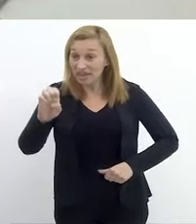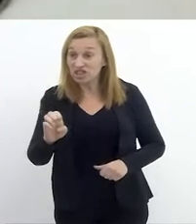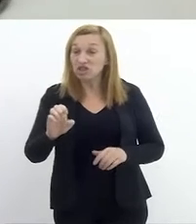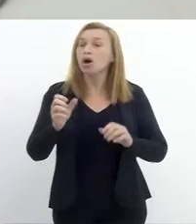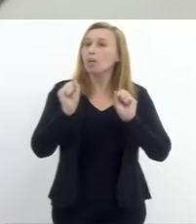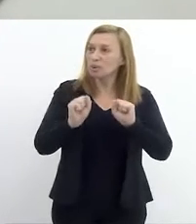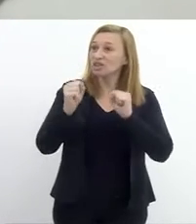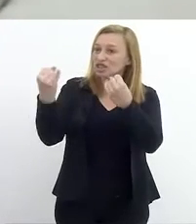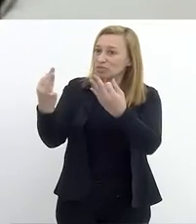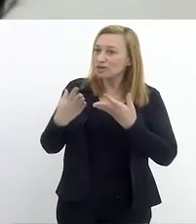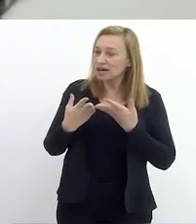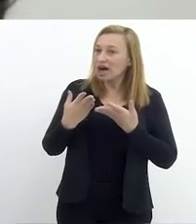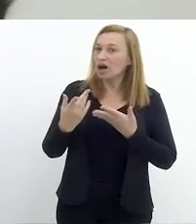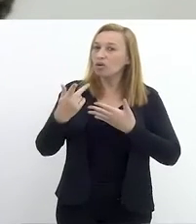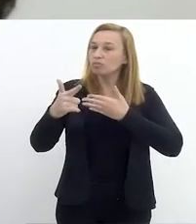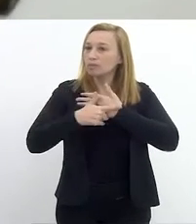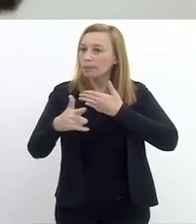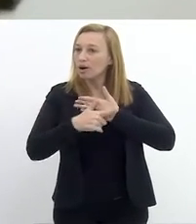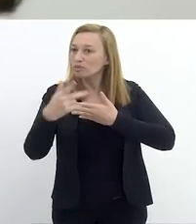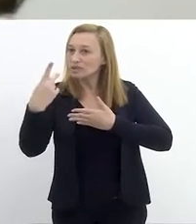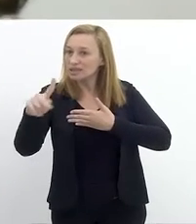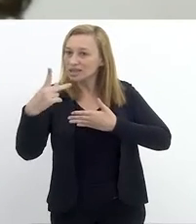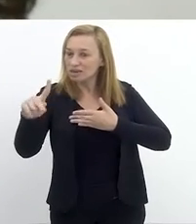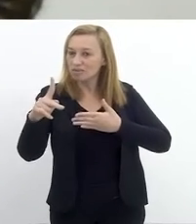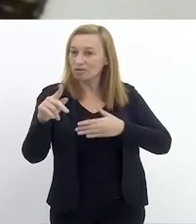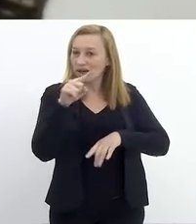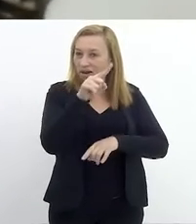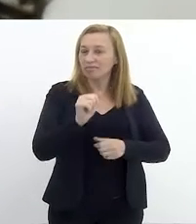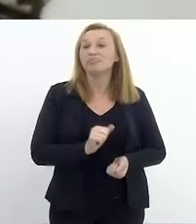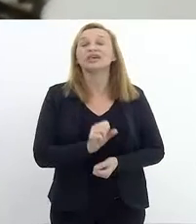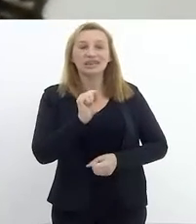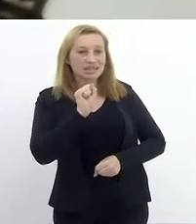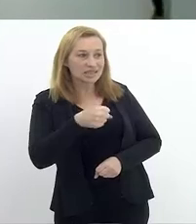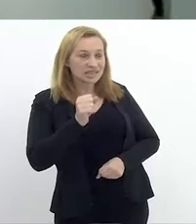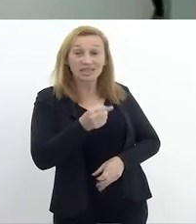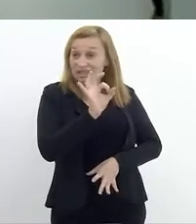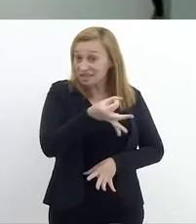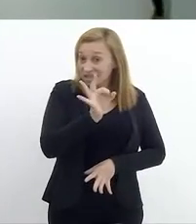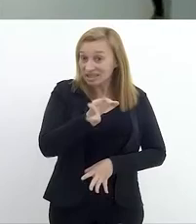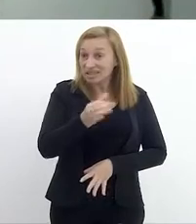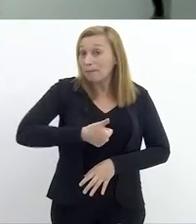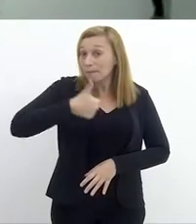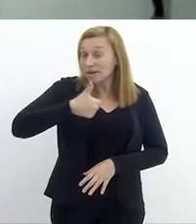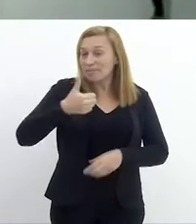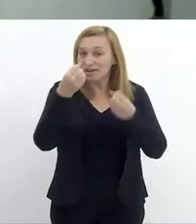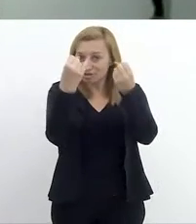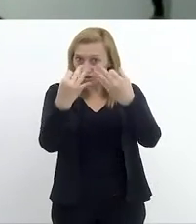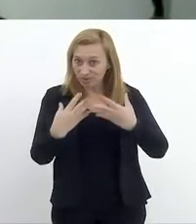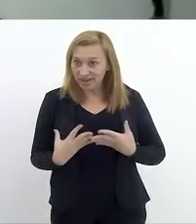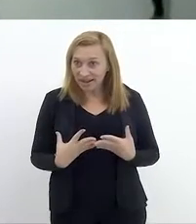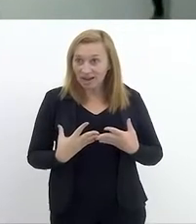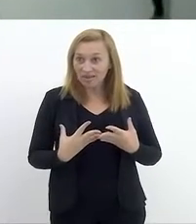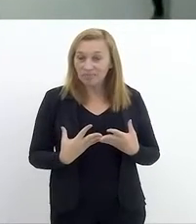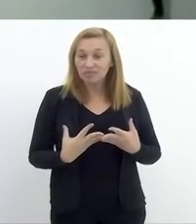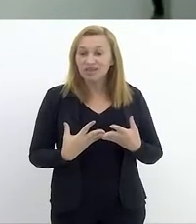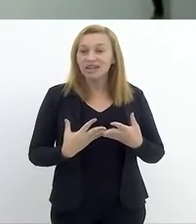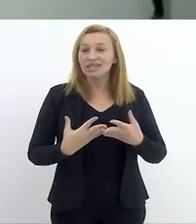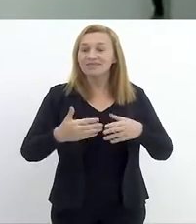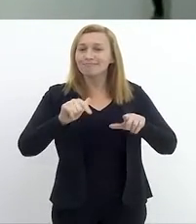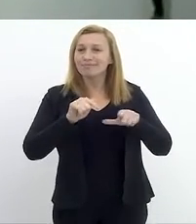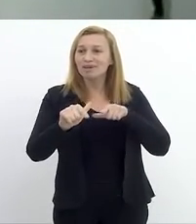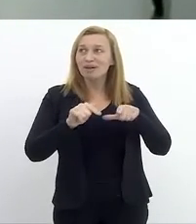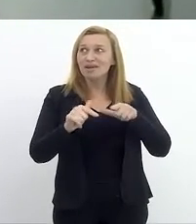público qual é a função e o papel do diretor de tecnologia na fundação? Claro, com certeza. Primeiro, Geisa, é preciso esclarecer